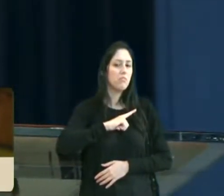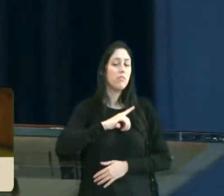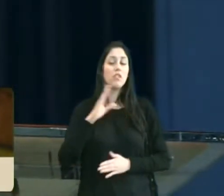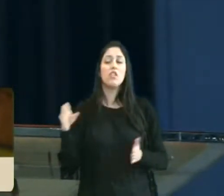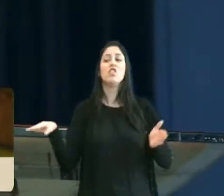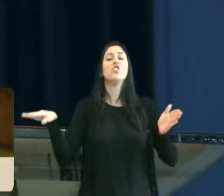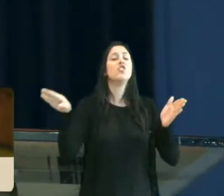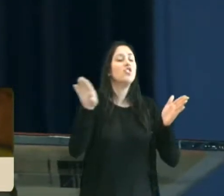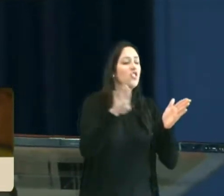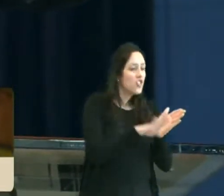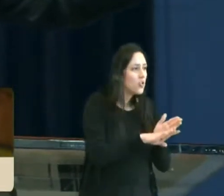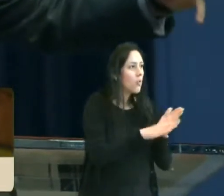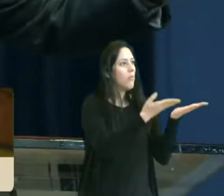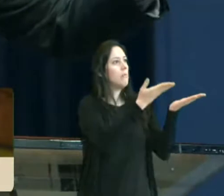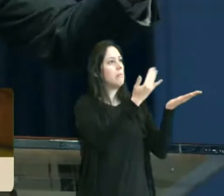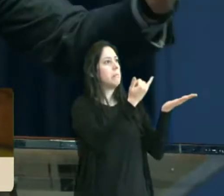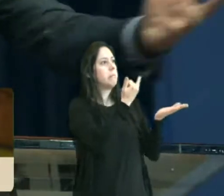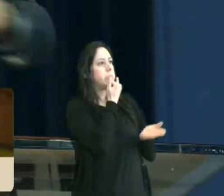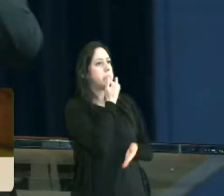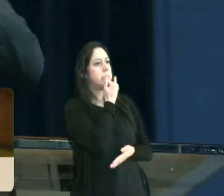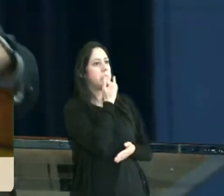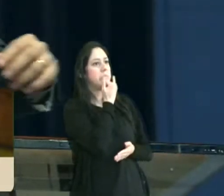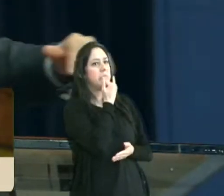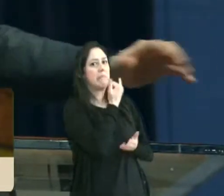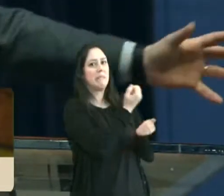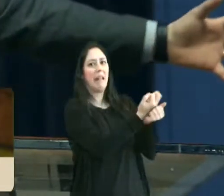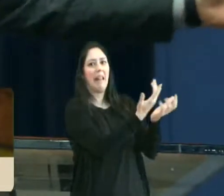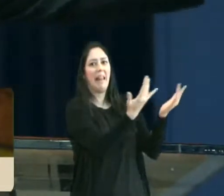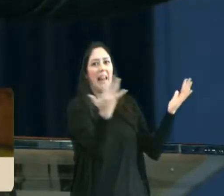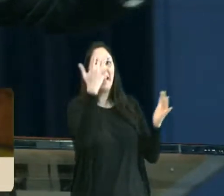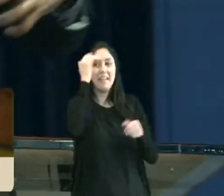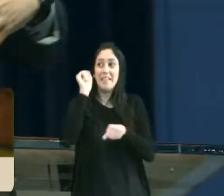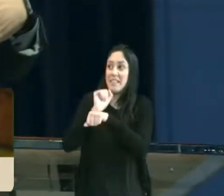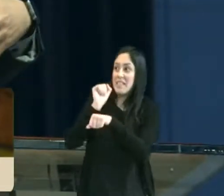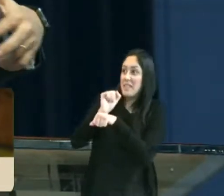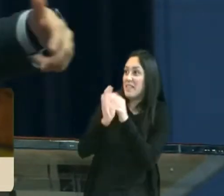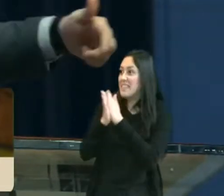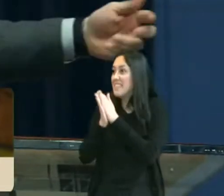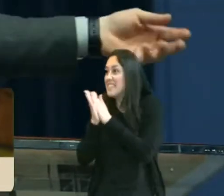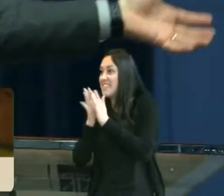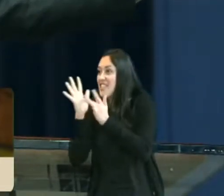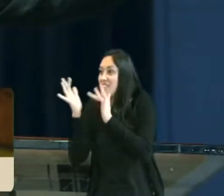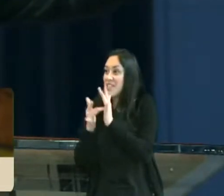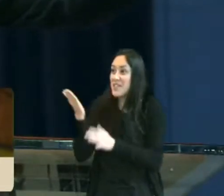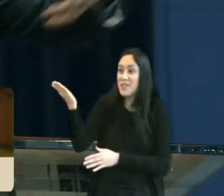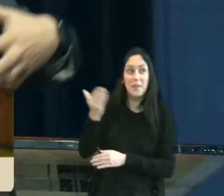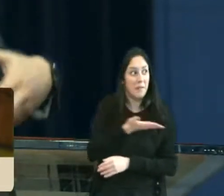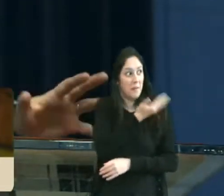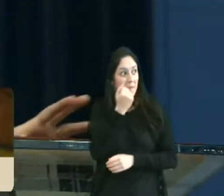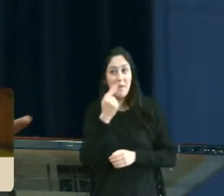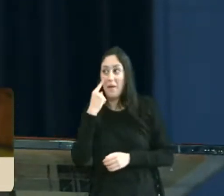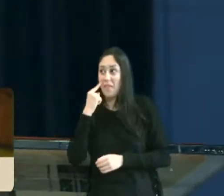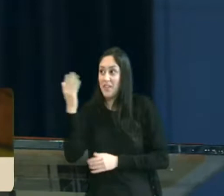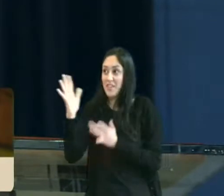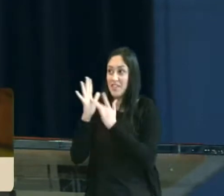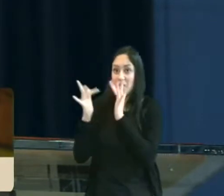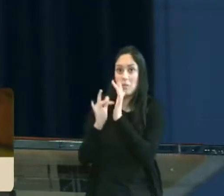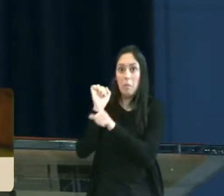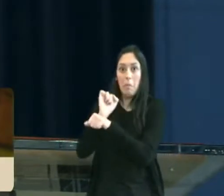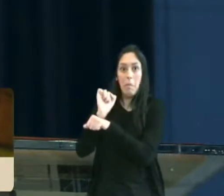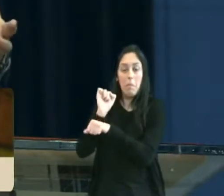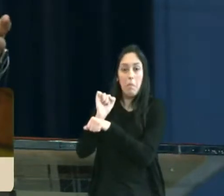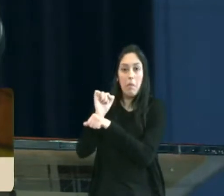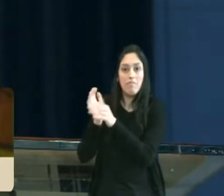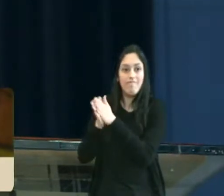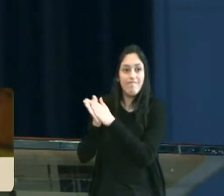já tem um monte de gente esperando, um monte de gente o cercando, um monte de gente o solicitando. E